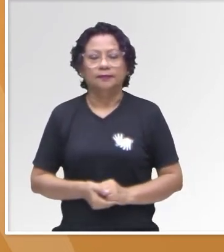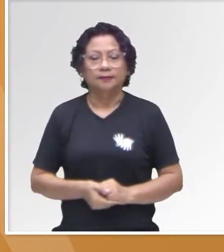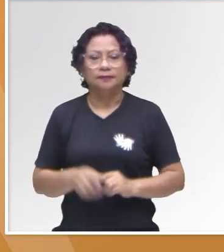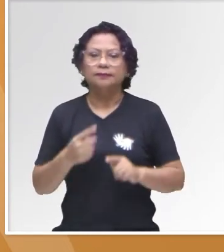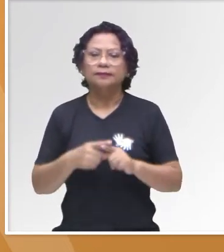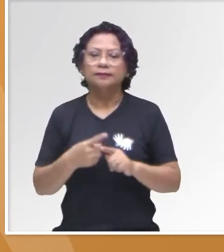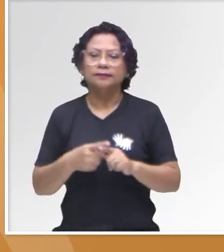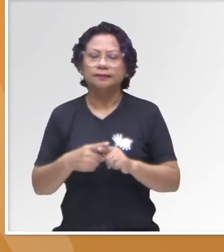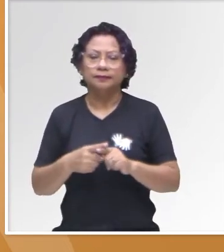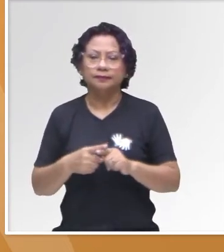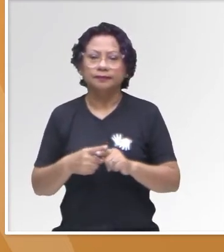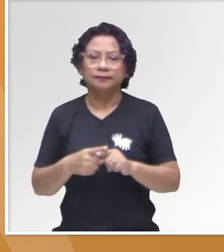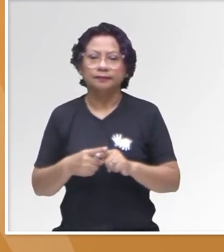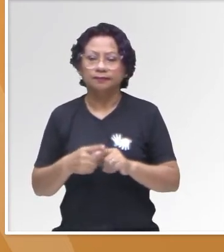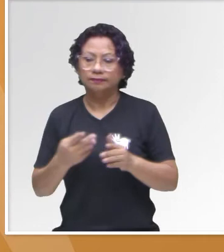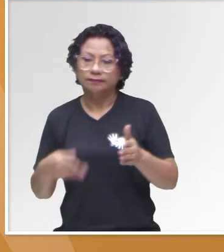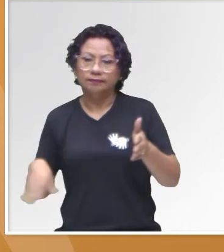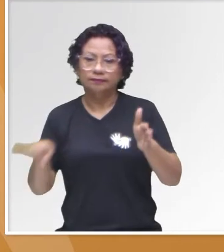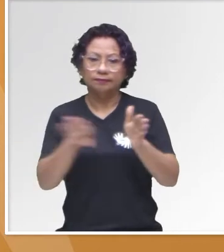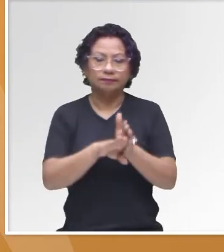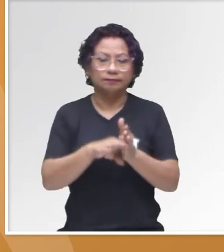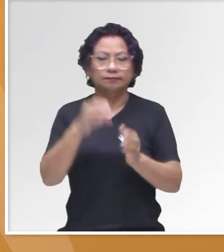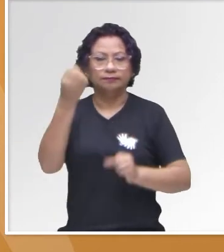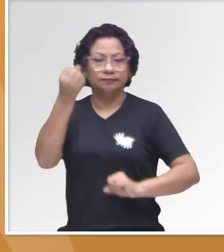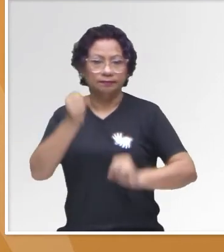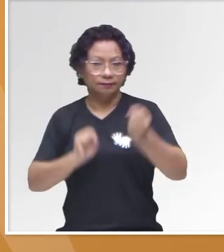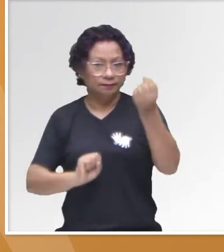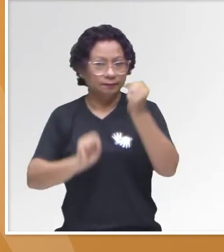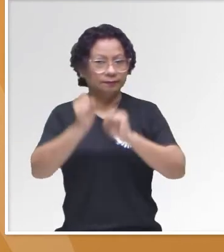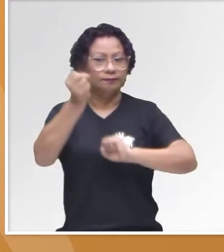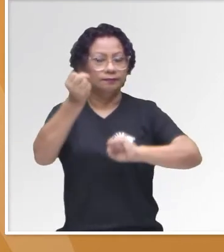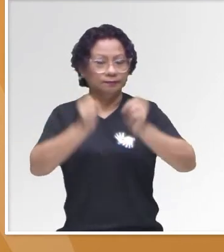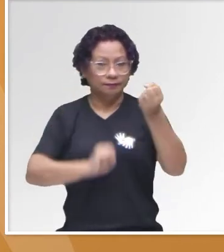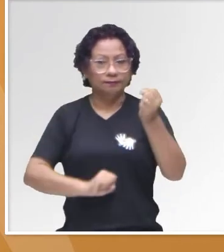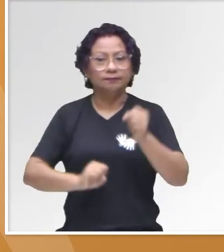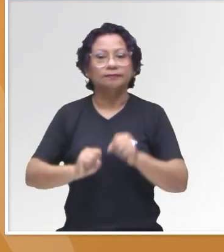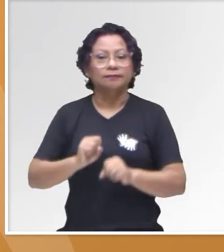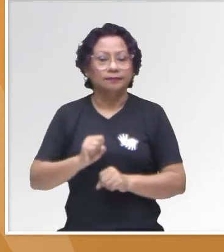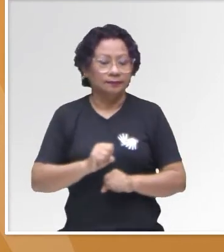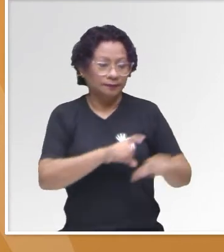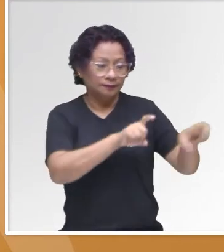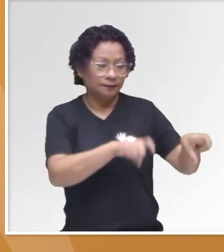o êxodo rural, né? Então, a população ela sai ali do meio rural e vai